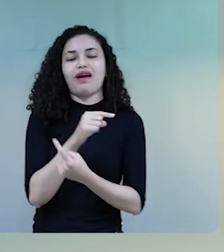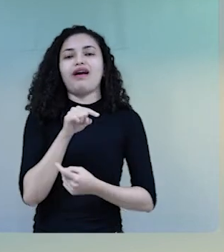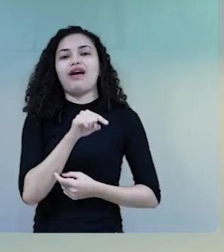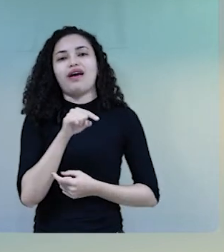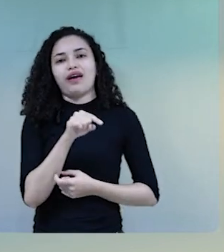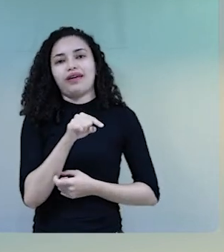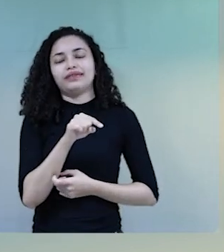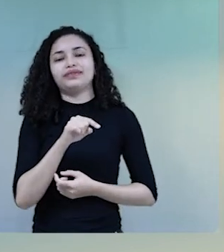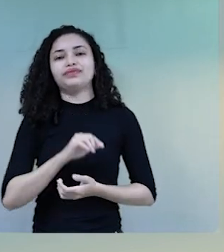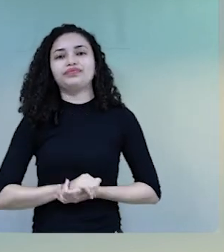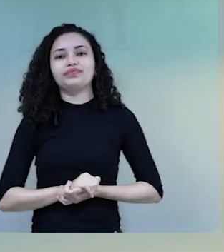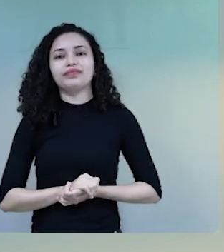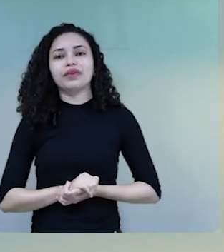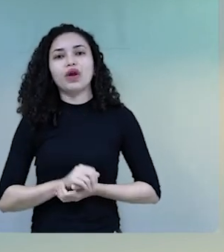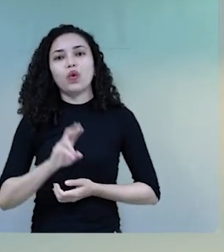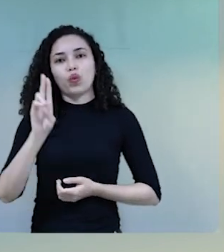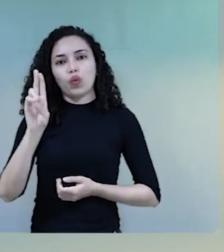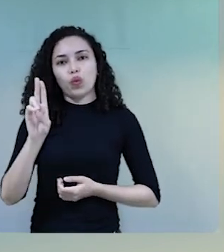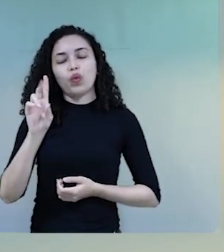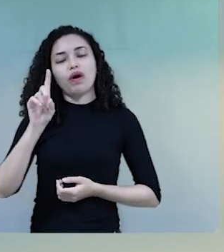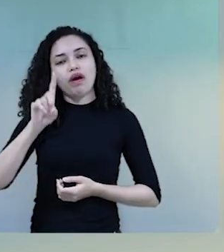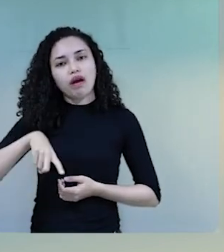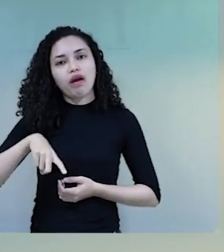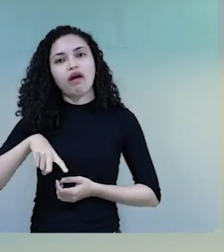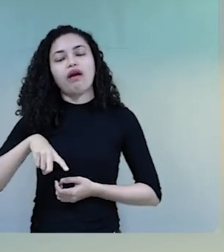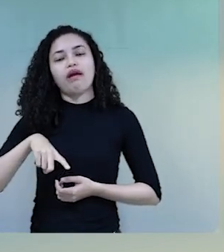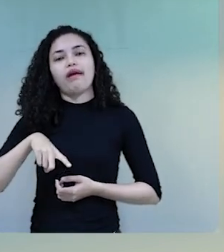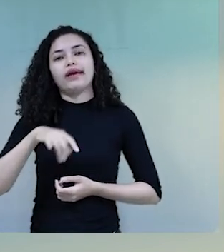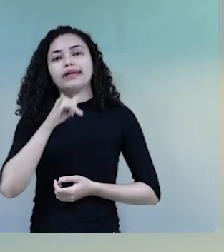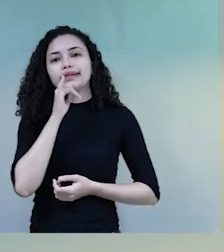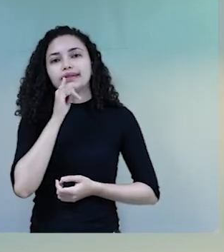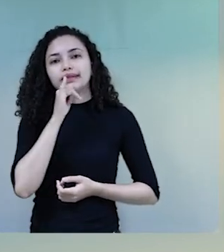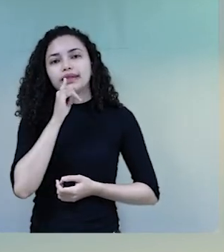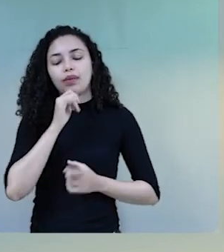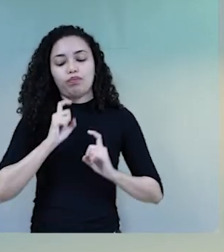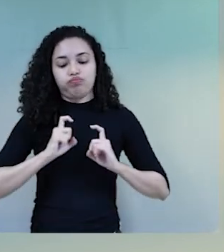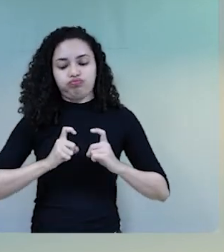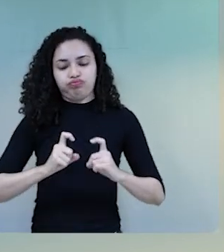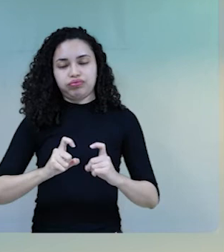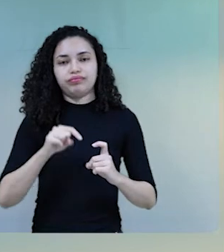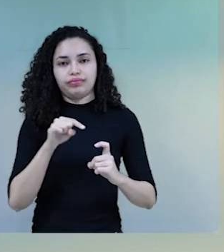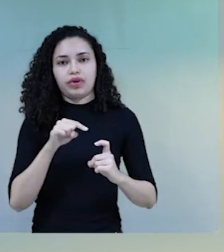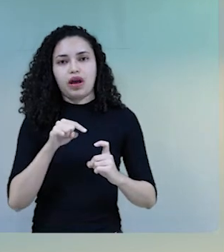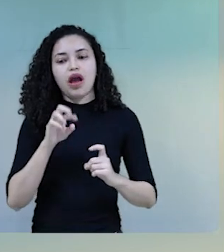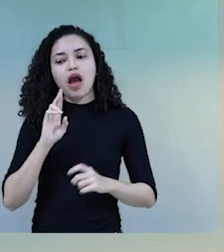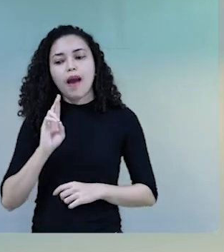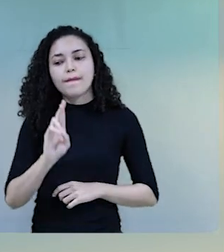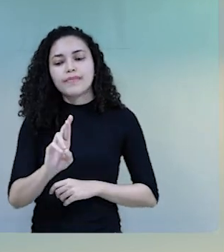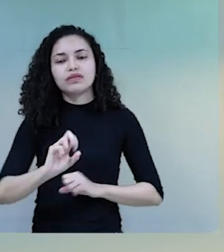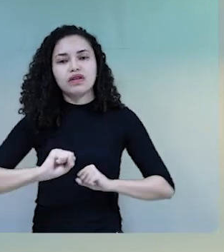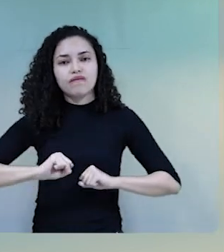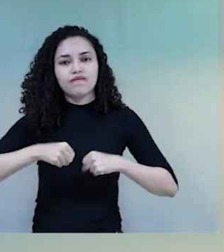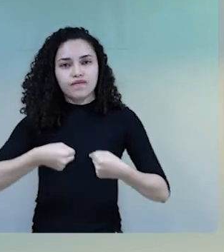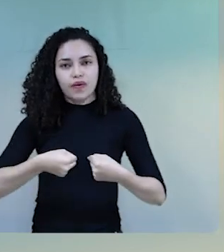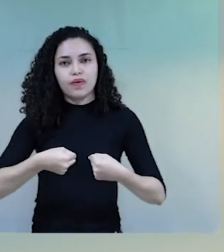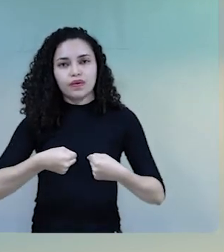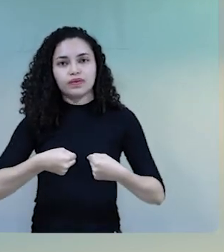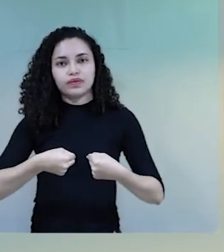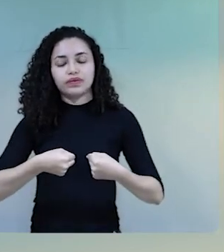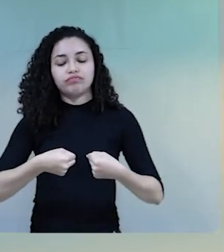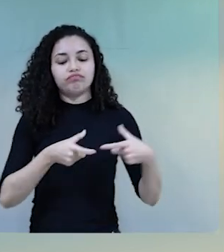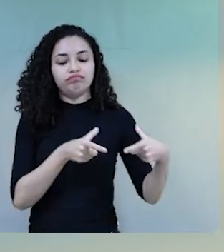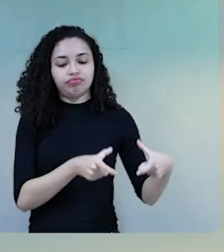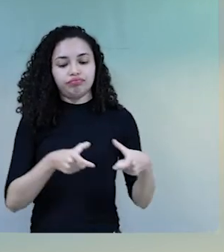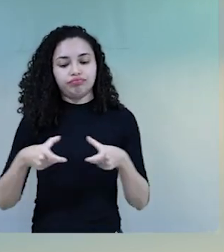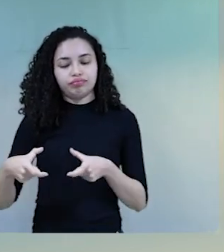polos, tá? Esse U aqui é a tensão nos polos do teu gerador, representa o E, que é a força eletromotriz, que é a tensão nas placas,